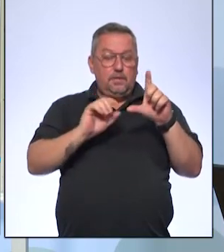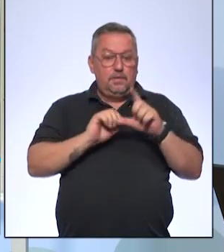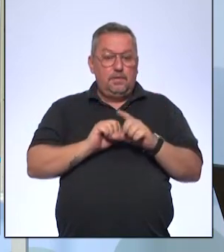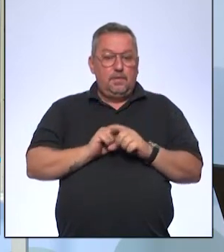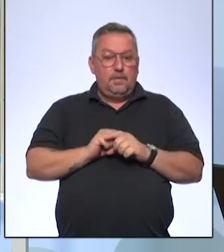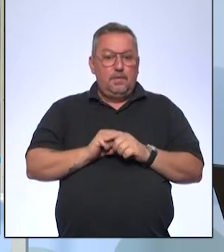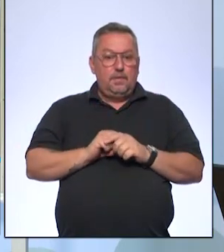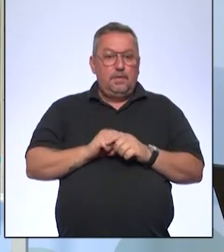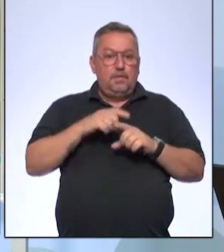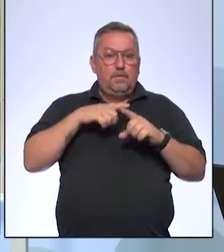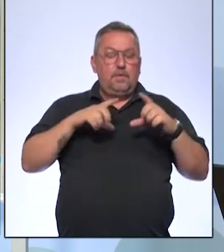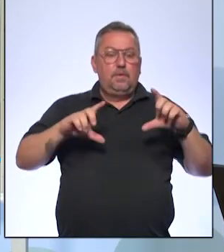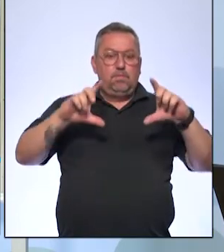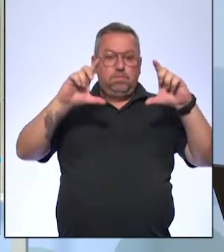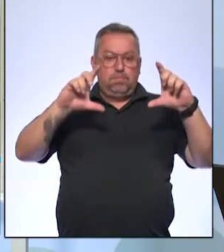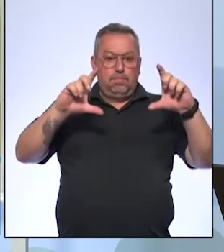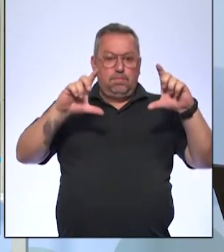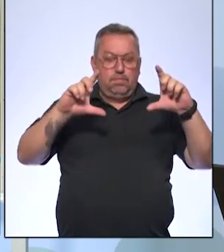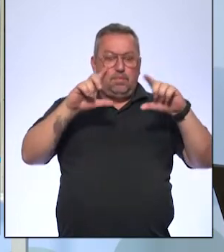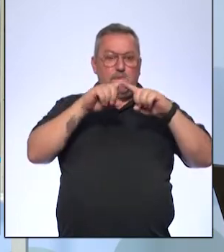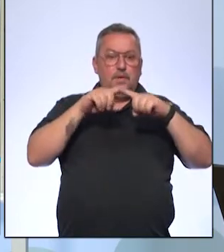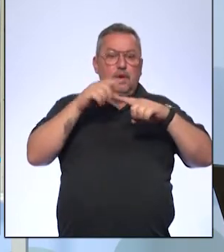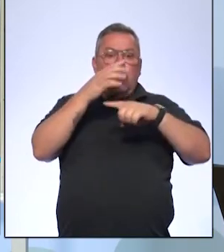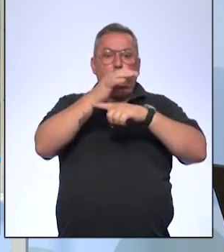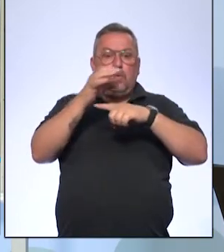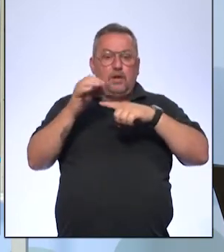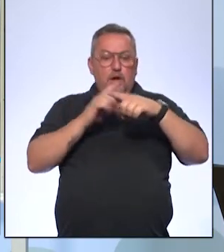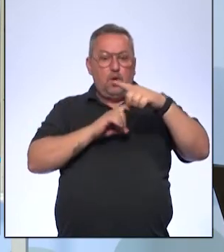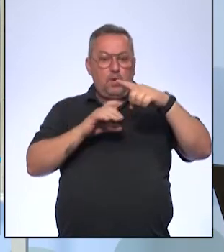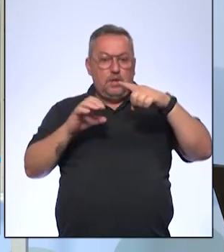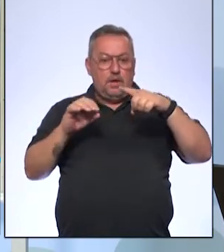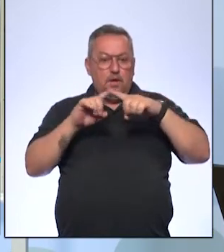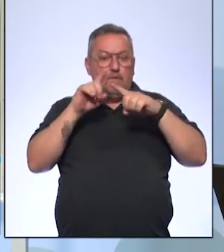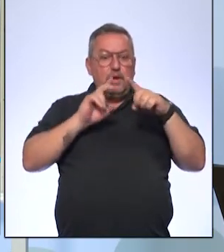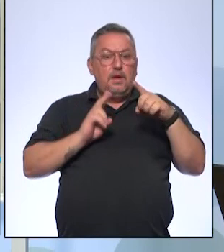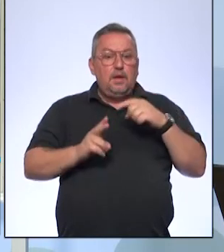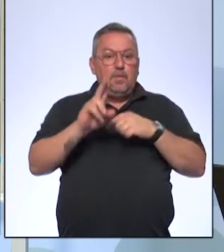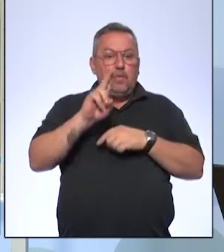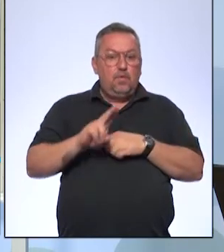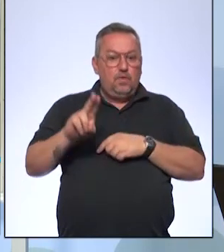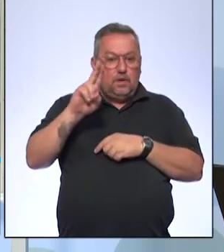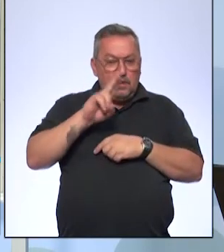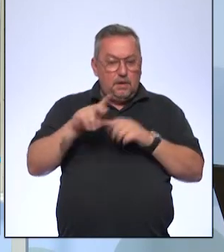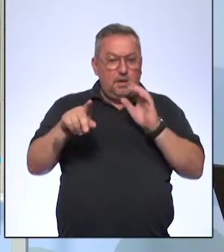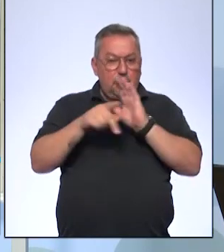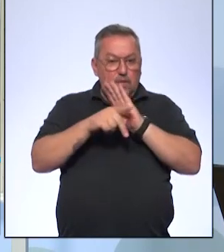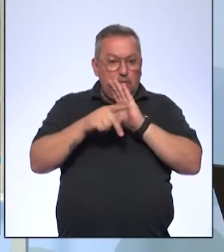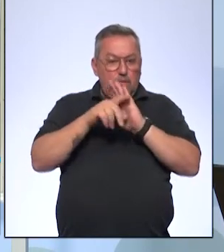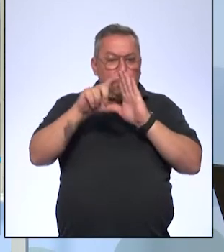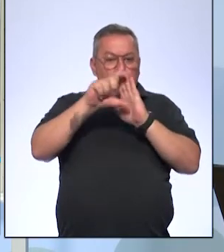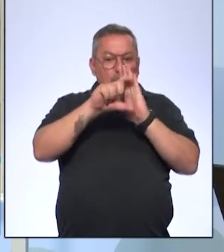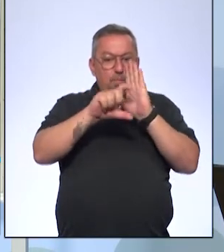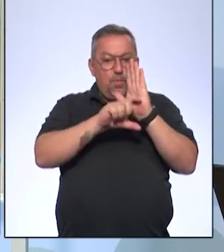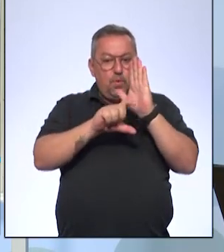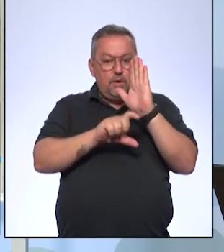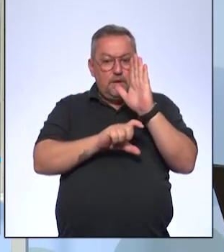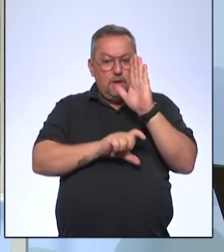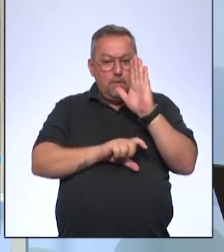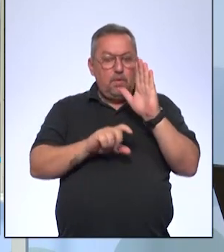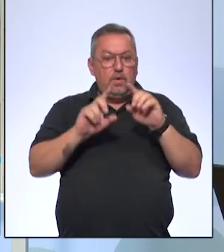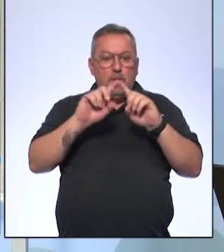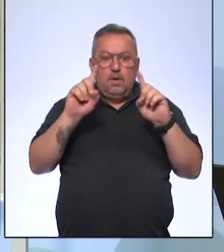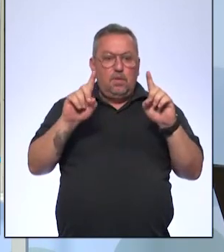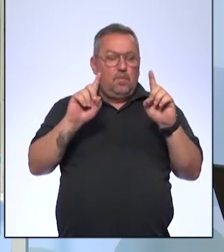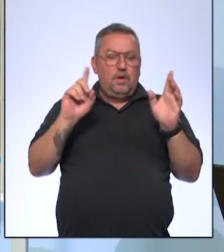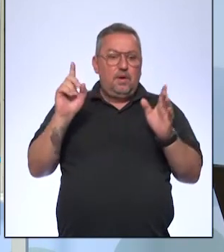você tem uma relação de proporcionalidade, né? Você sempre utiliza essa relação de proporcionalidade, que não é